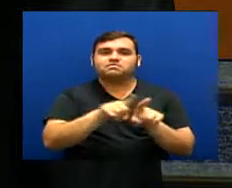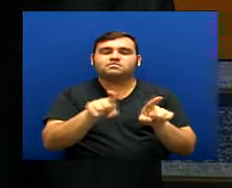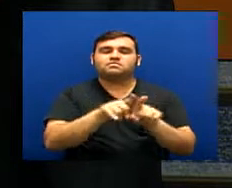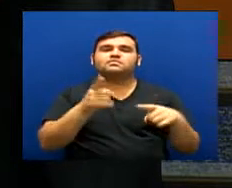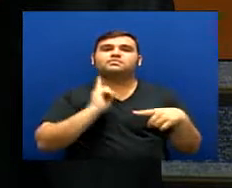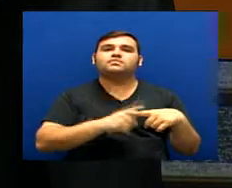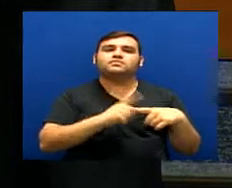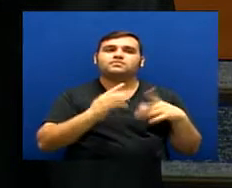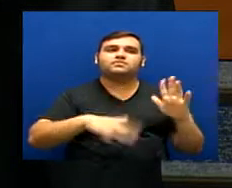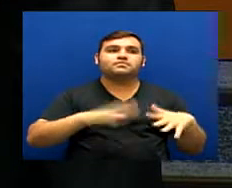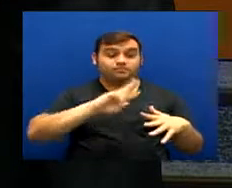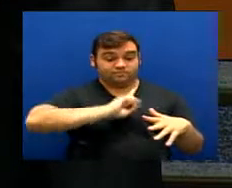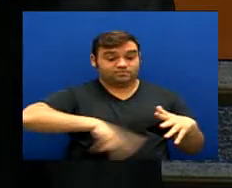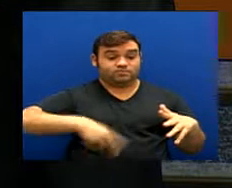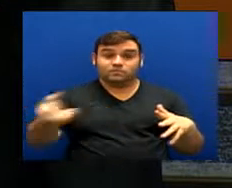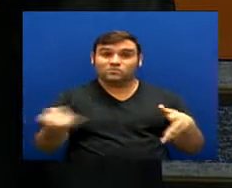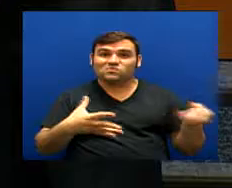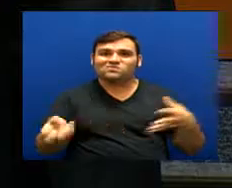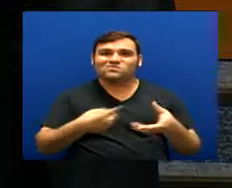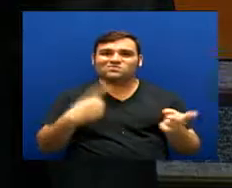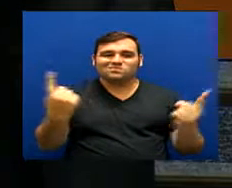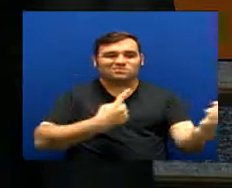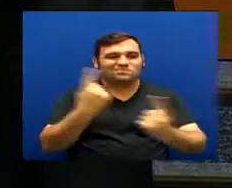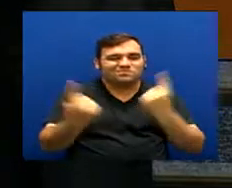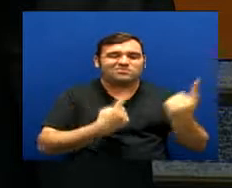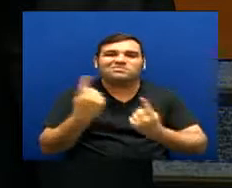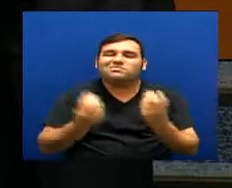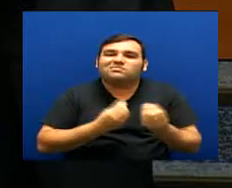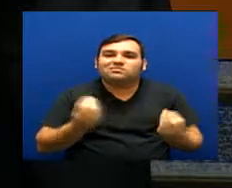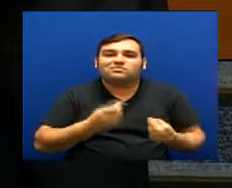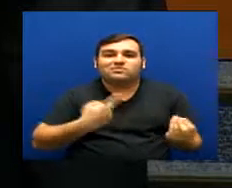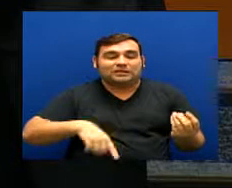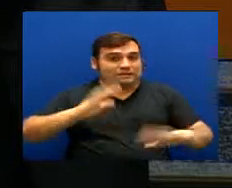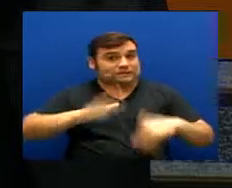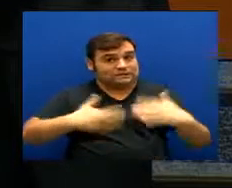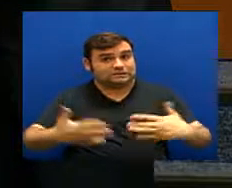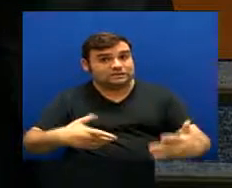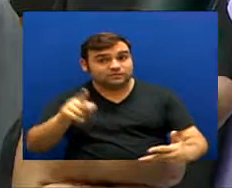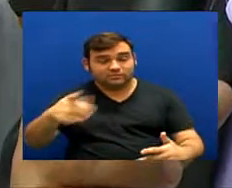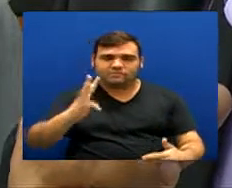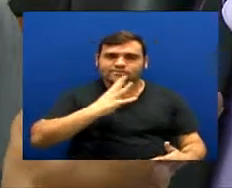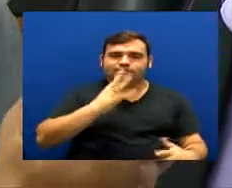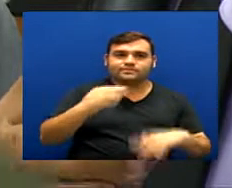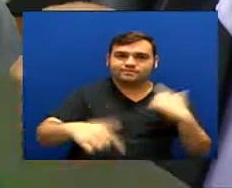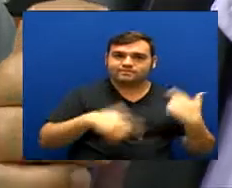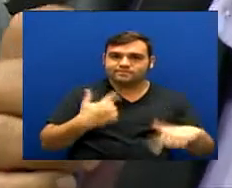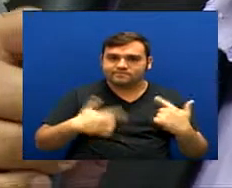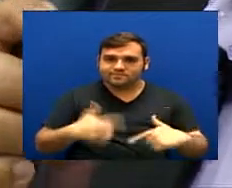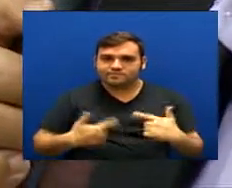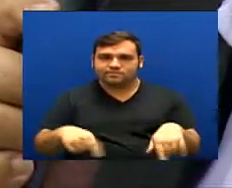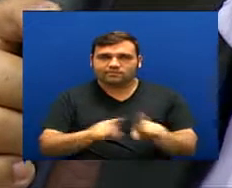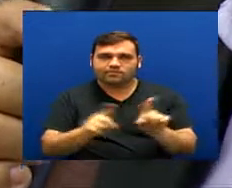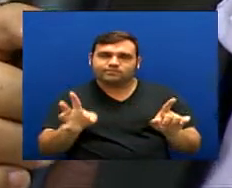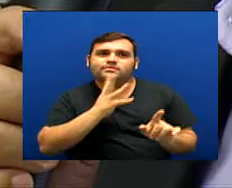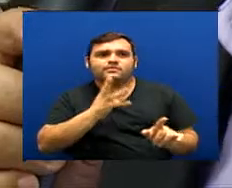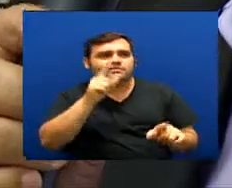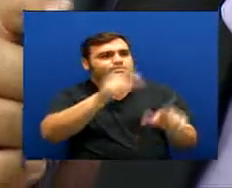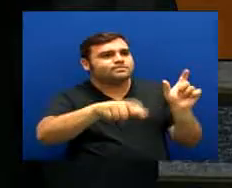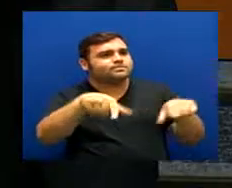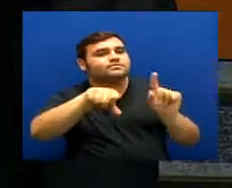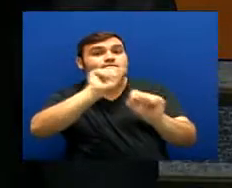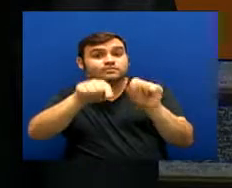né? Filhas, filho, esposa, né? Os netos que estão ali também, ela, né?